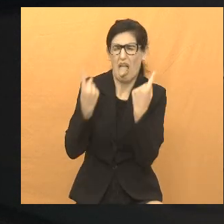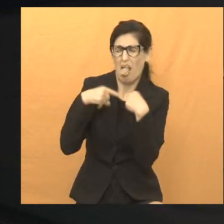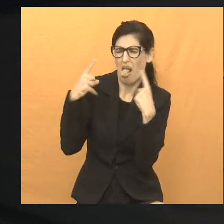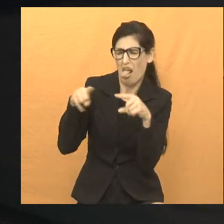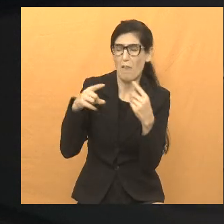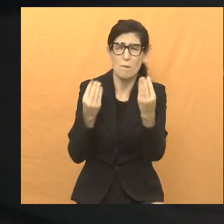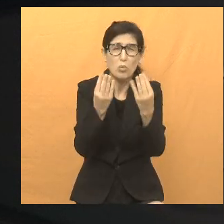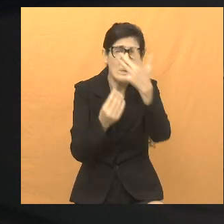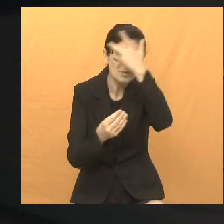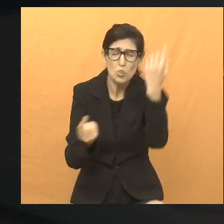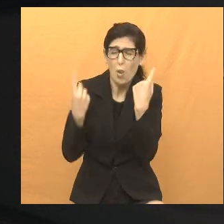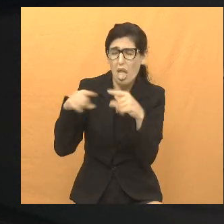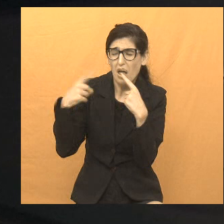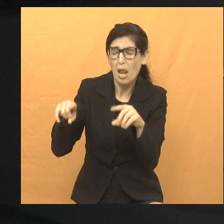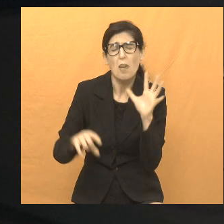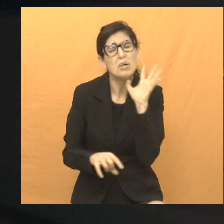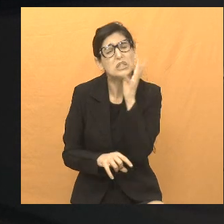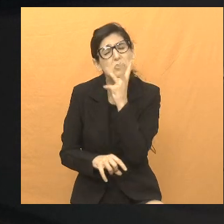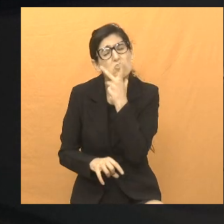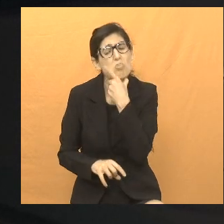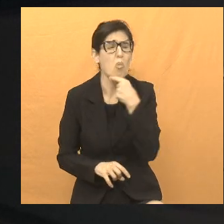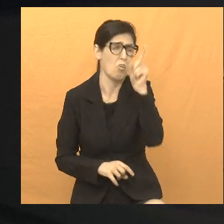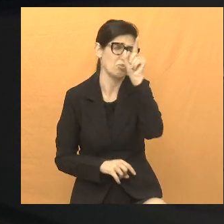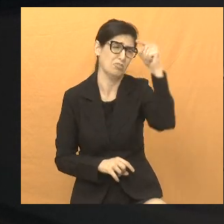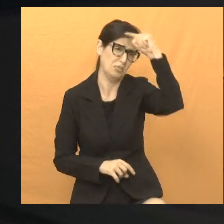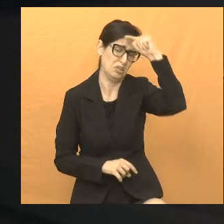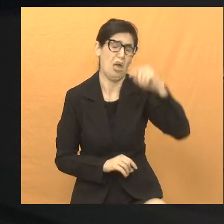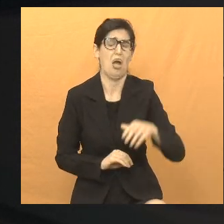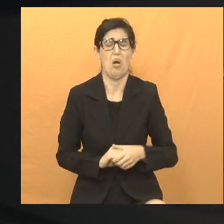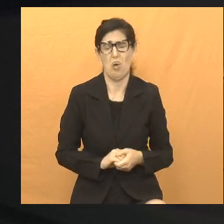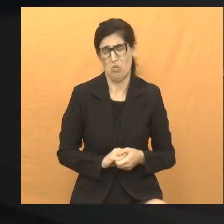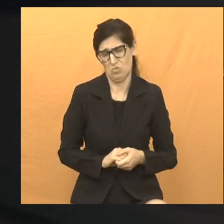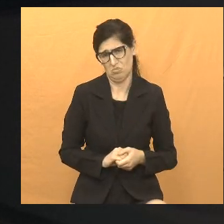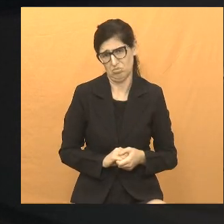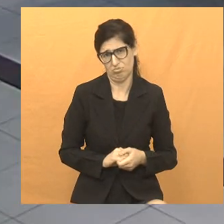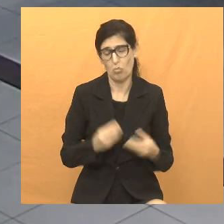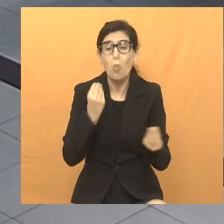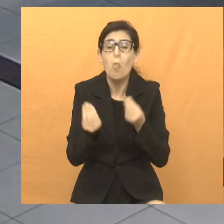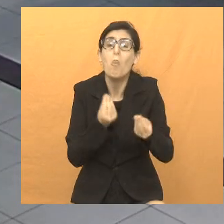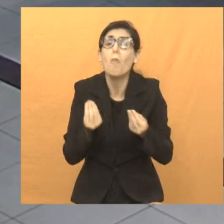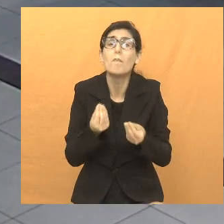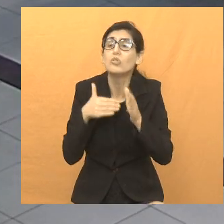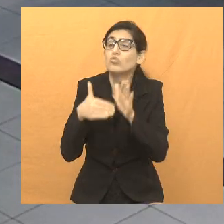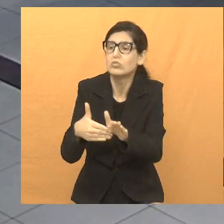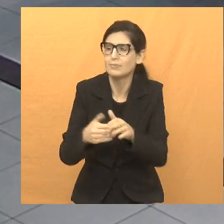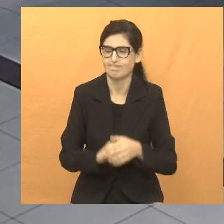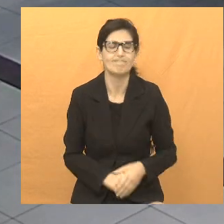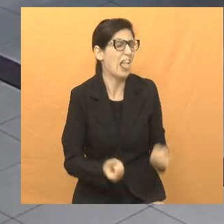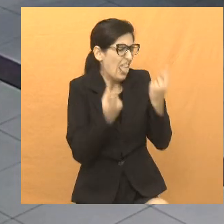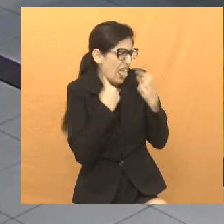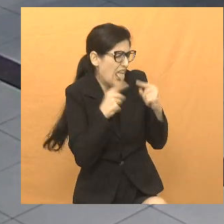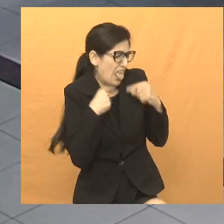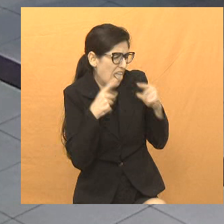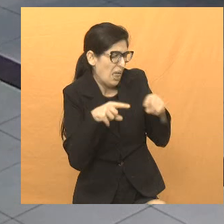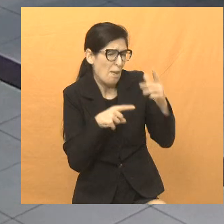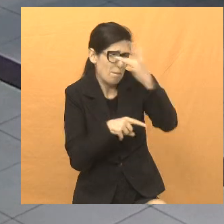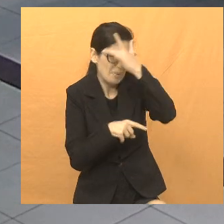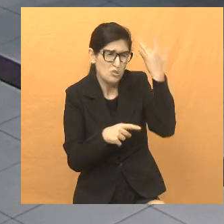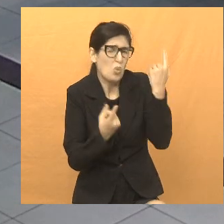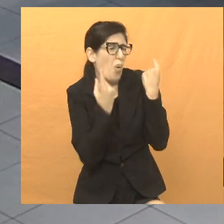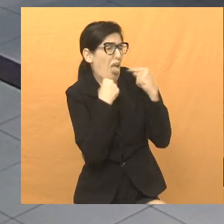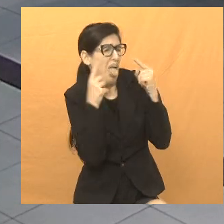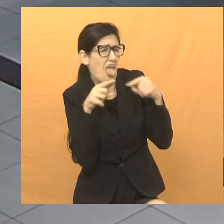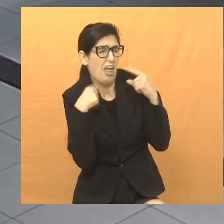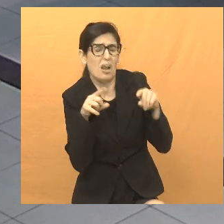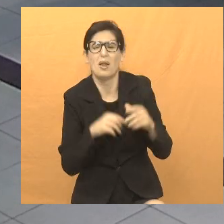grande, né? Certo. Então eu gostaria de saber. Na realidade, assim, a gente vê a reclamação diminuindo bastante em termos da